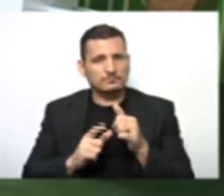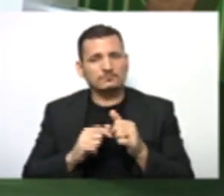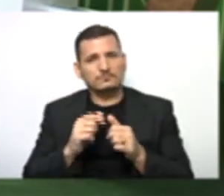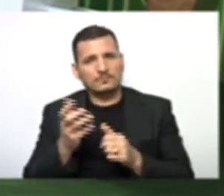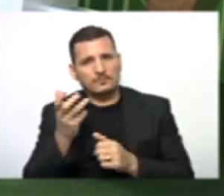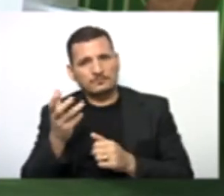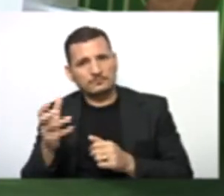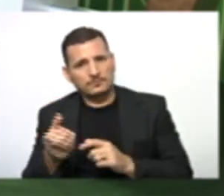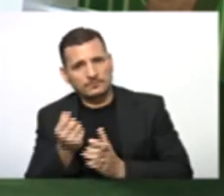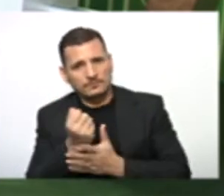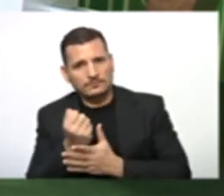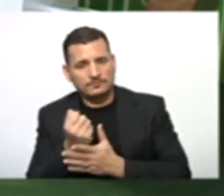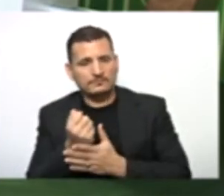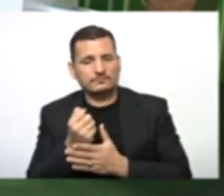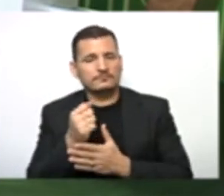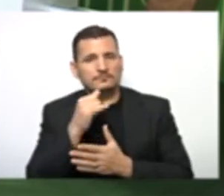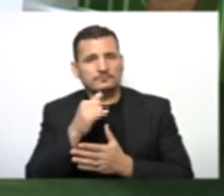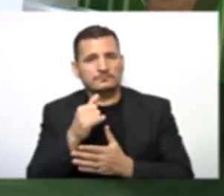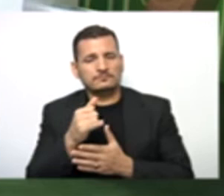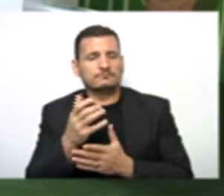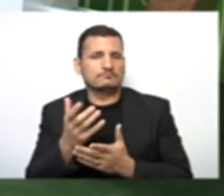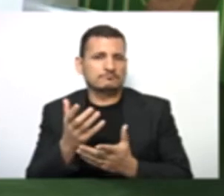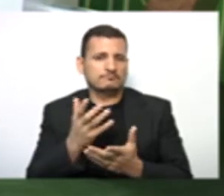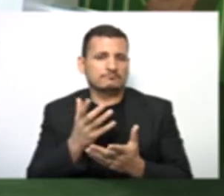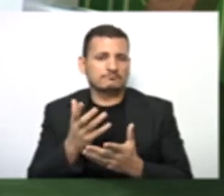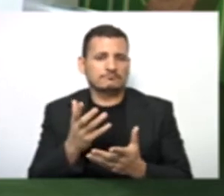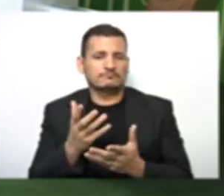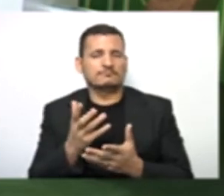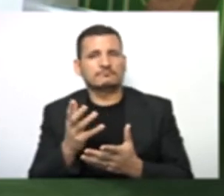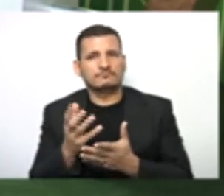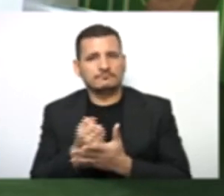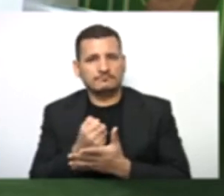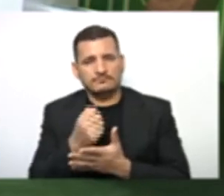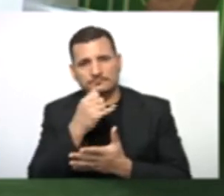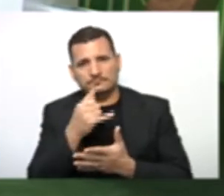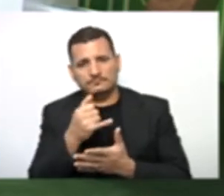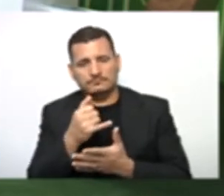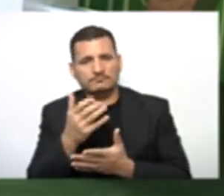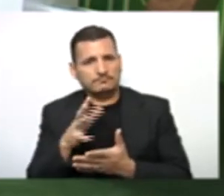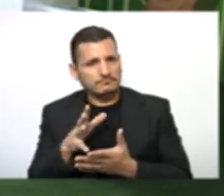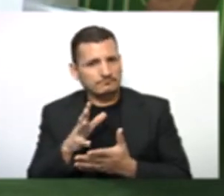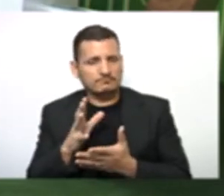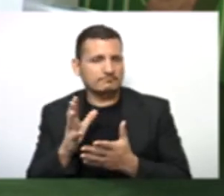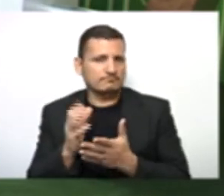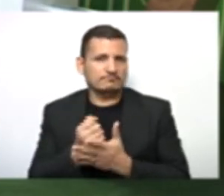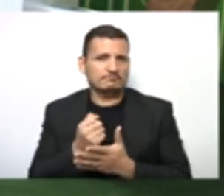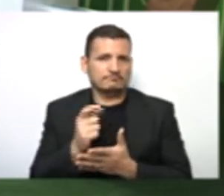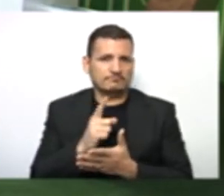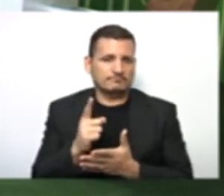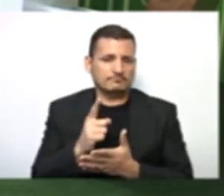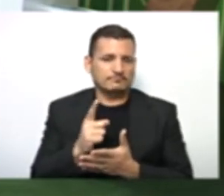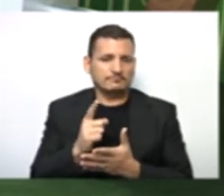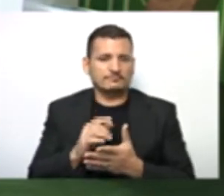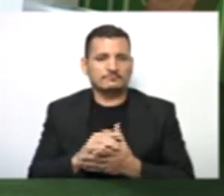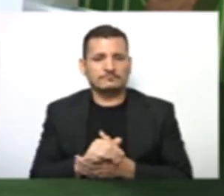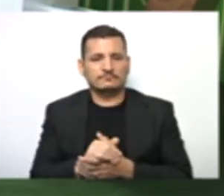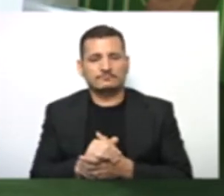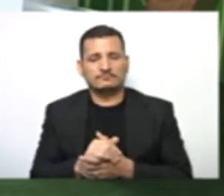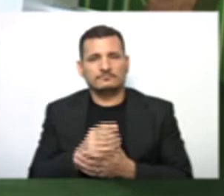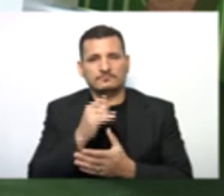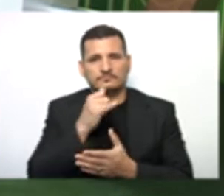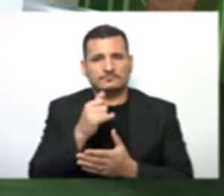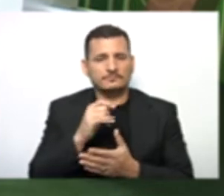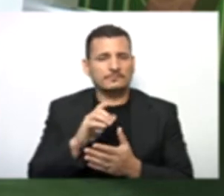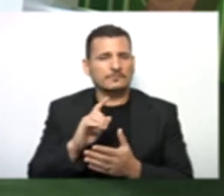falar, quer salvar? Exato. Se você quiser, aí ele vai salvar. Se não, ele não salva. E se depois